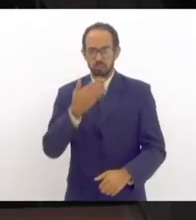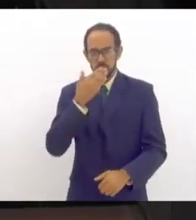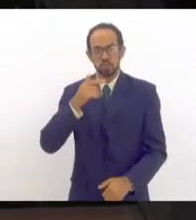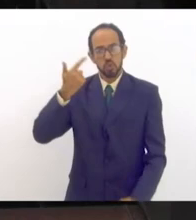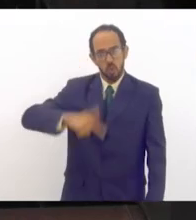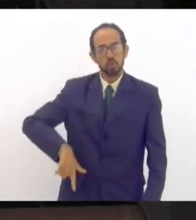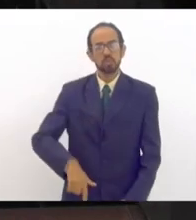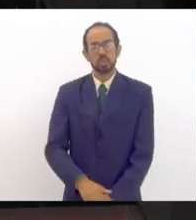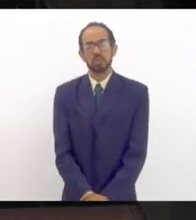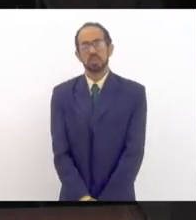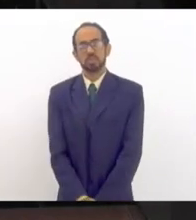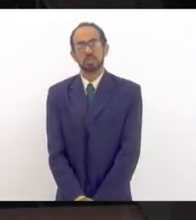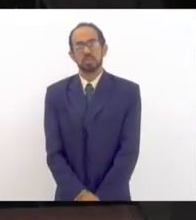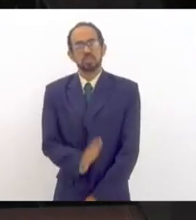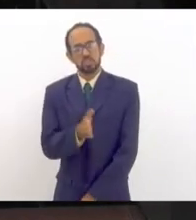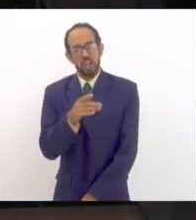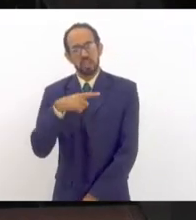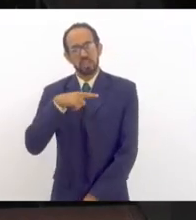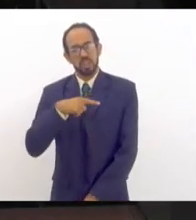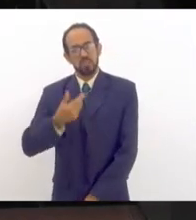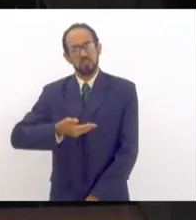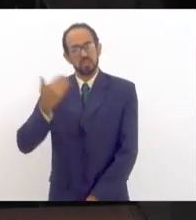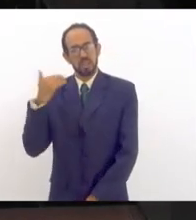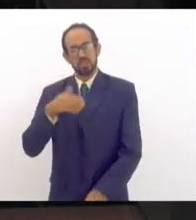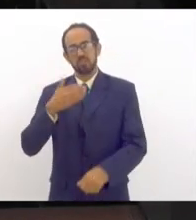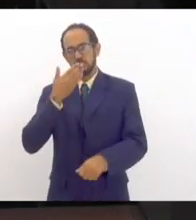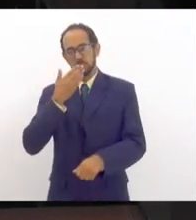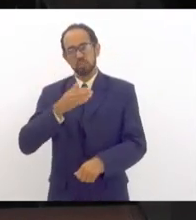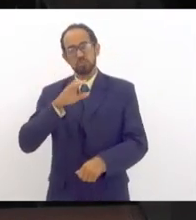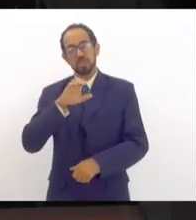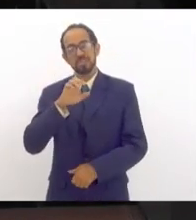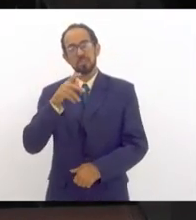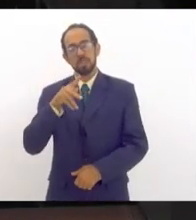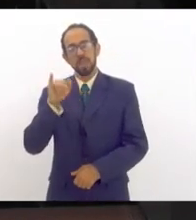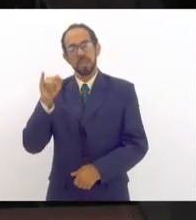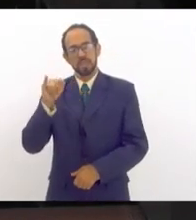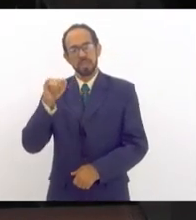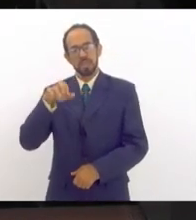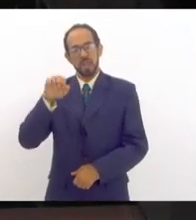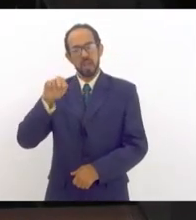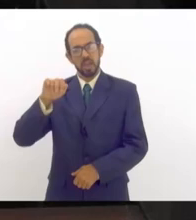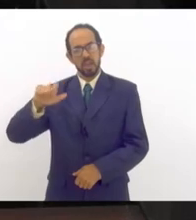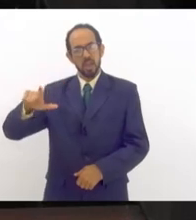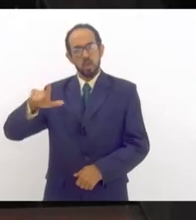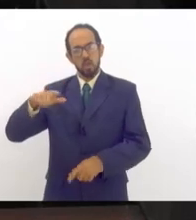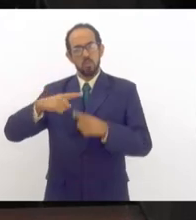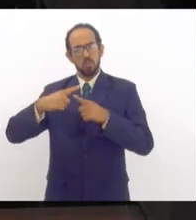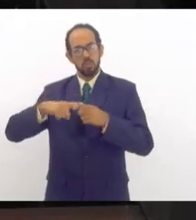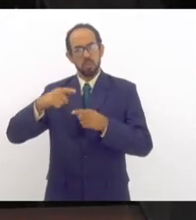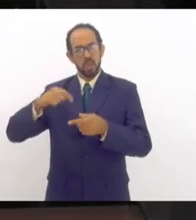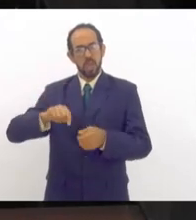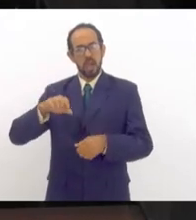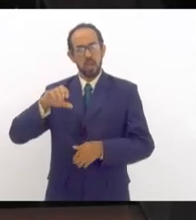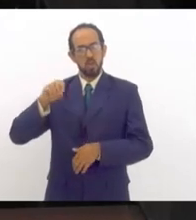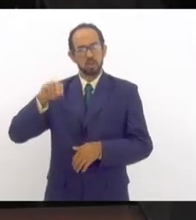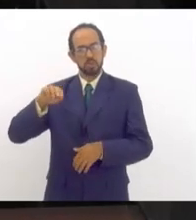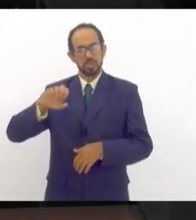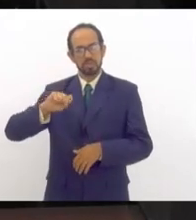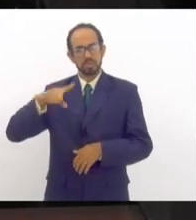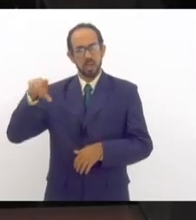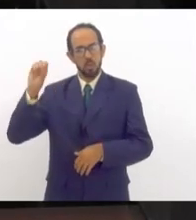quero pedir mais uma uma CPI daí né sabe por quê Presidente porque a concessão dela acaba em 2026